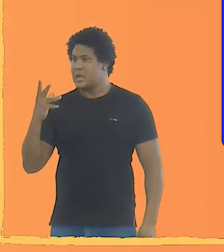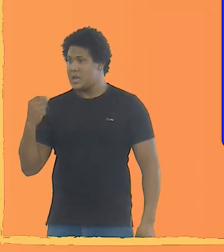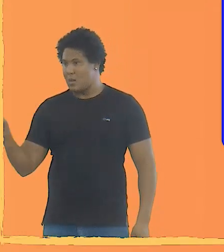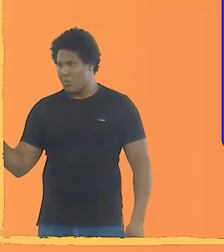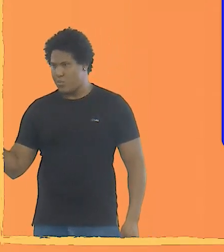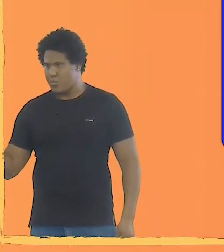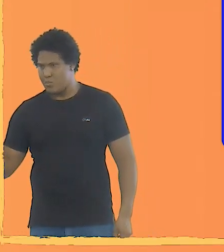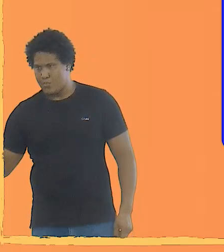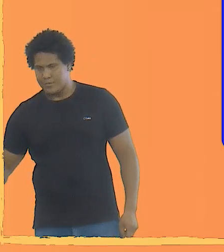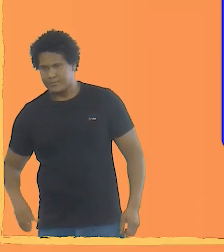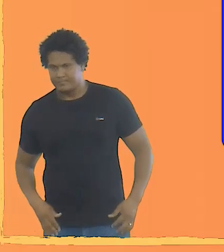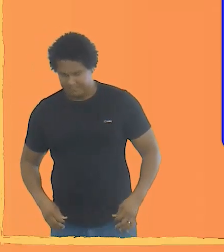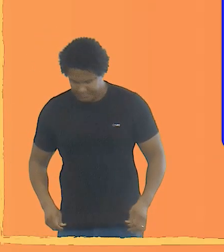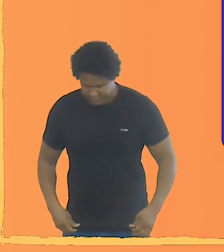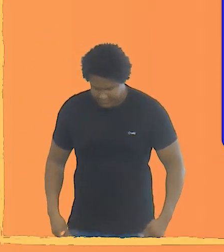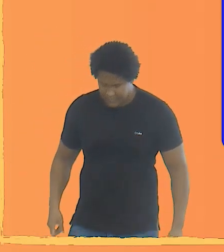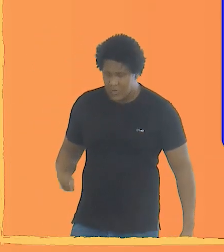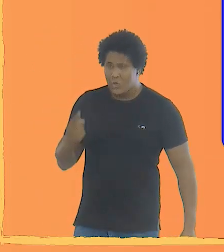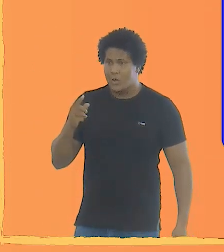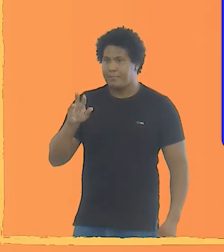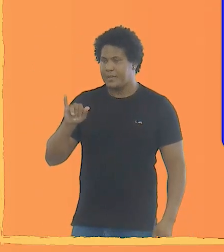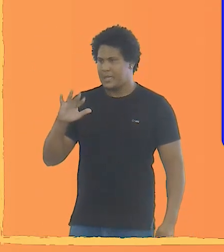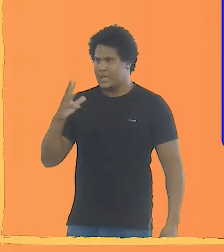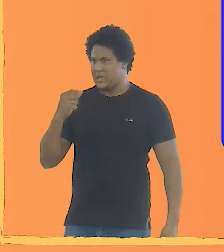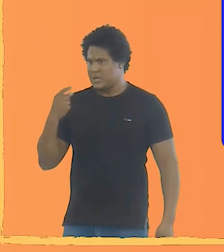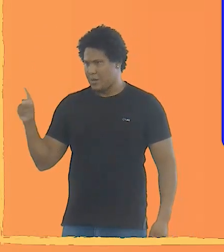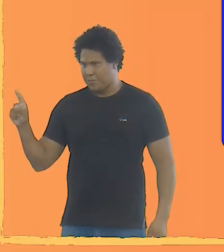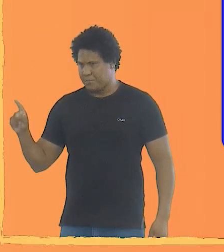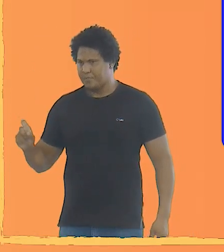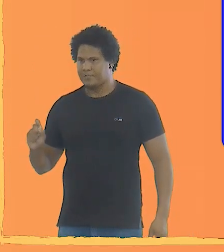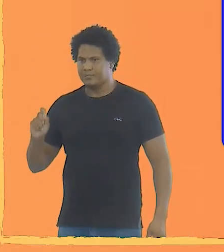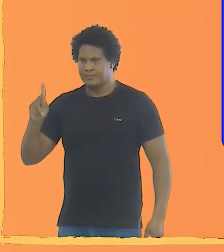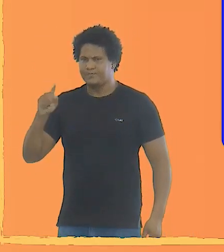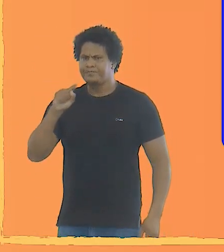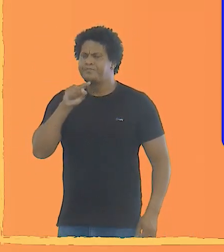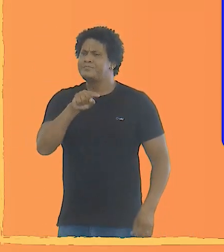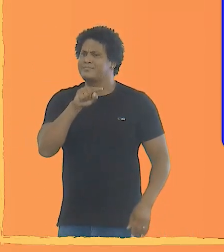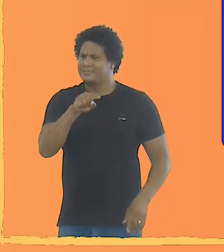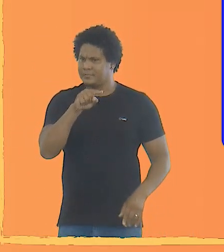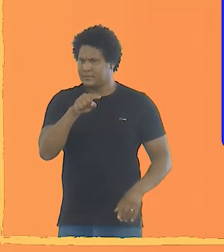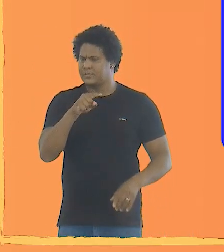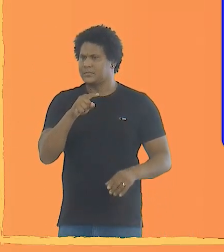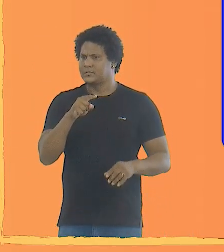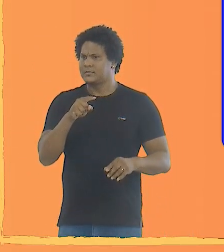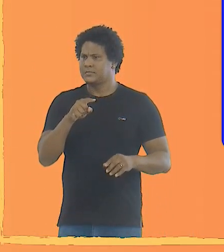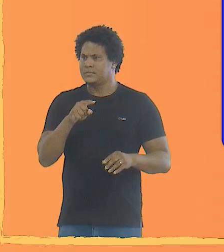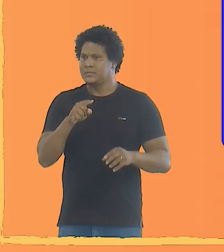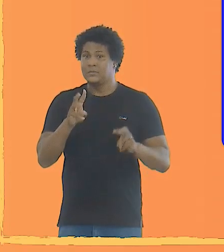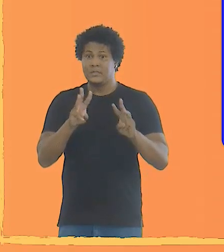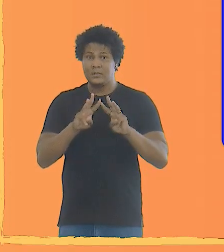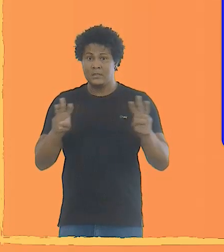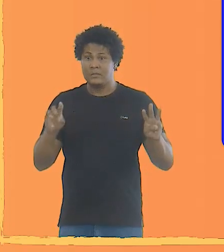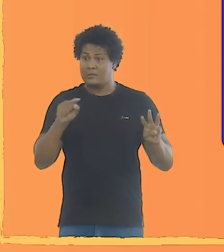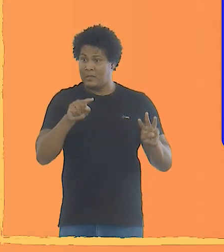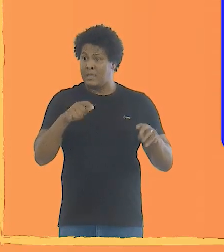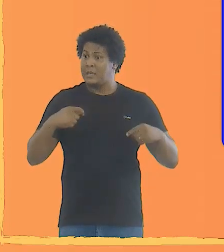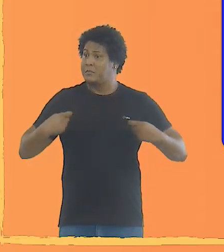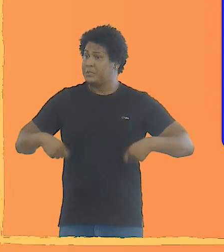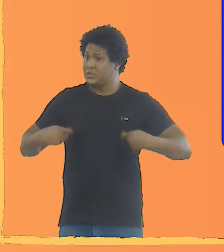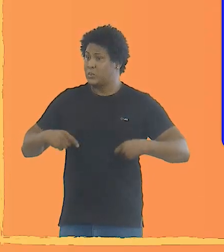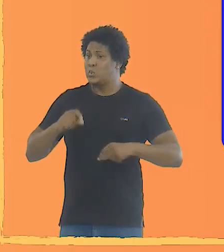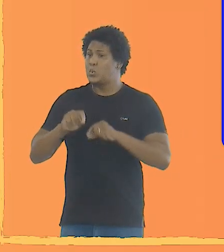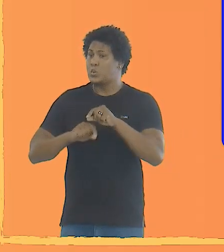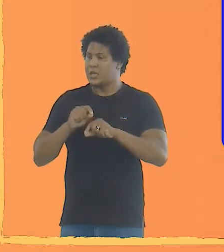expectativa deles é ter um público de 1 milhão de clientes. Para acessar essa página, será necessária uma senha